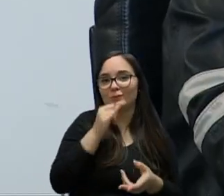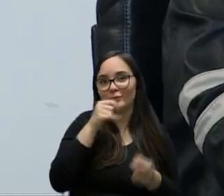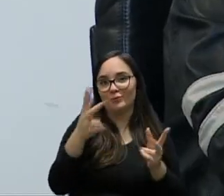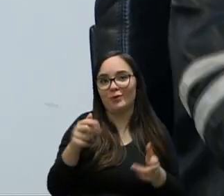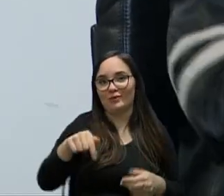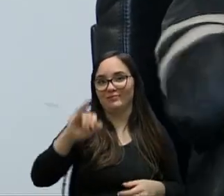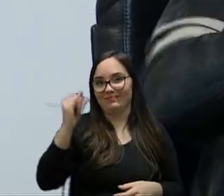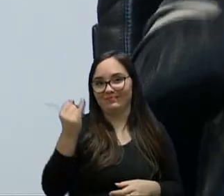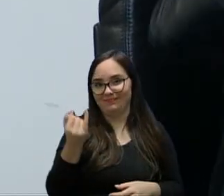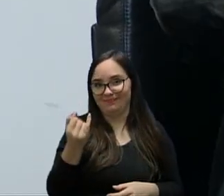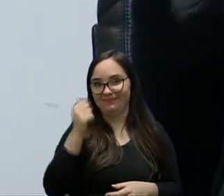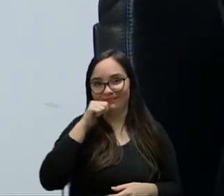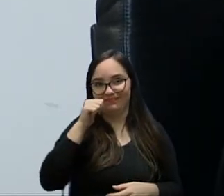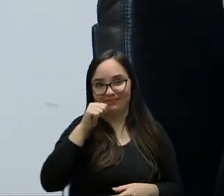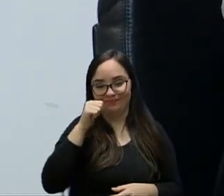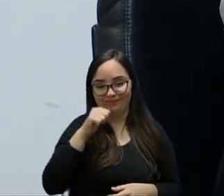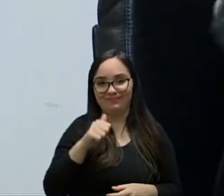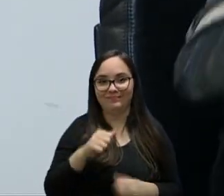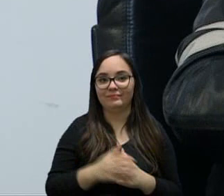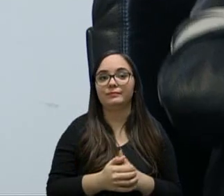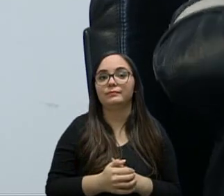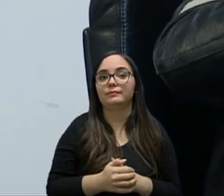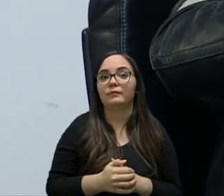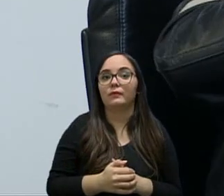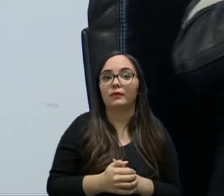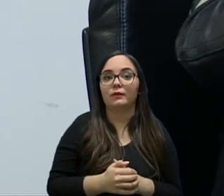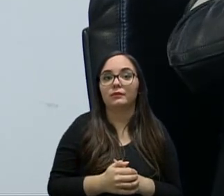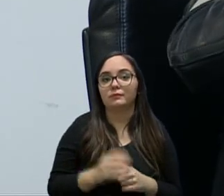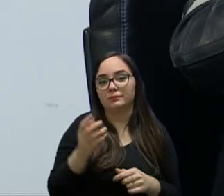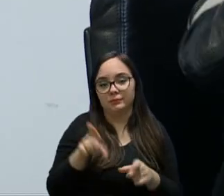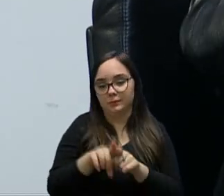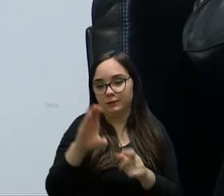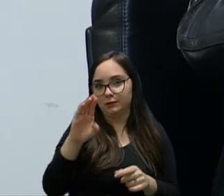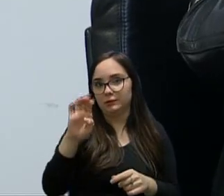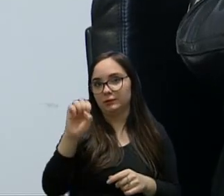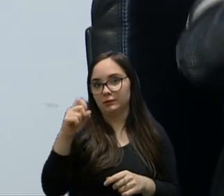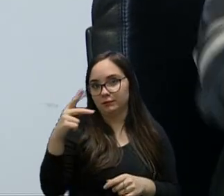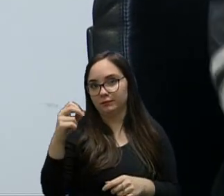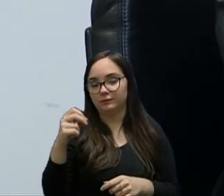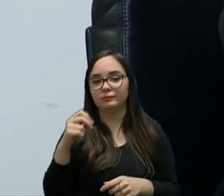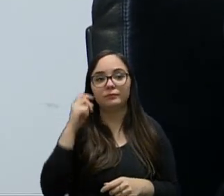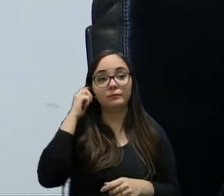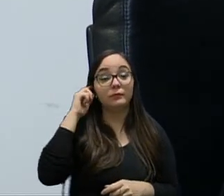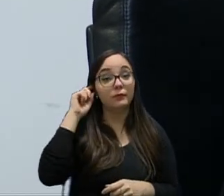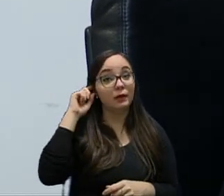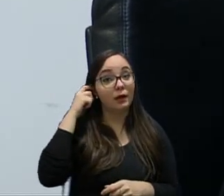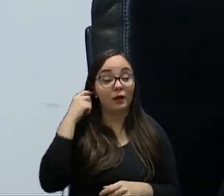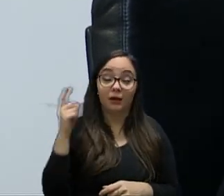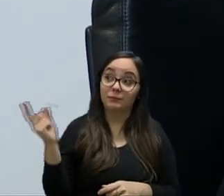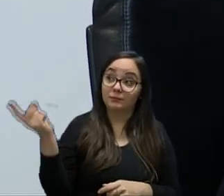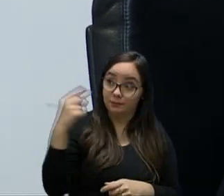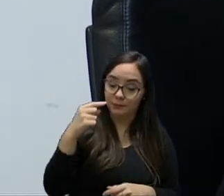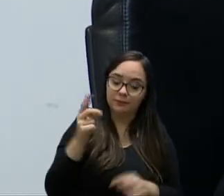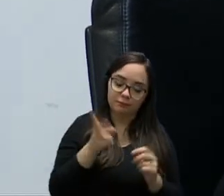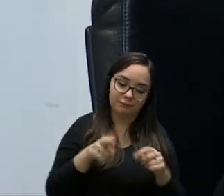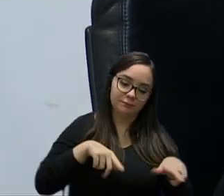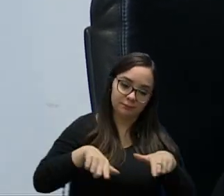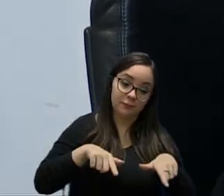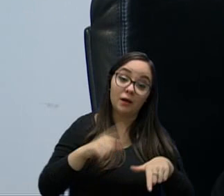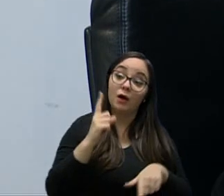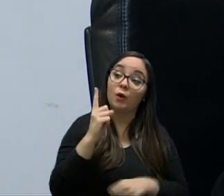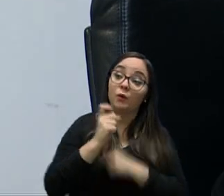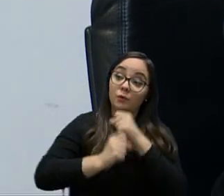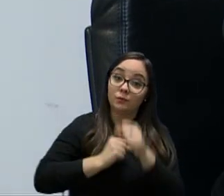barra governo preso o que deixou para ter primeiro ano lá então ele vai só cumprir tabela aí aqueles próximos três anos